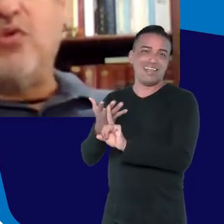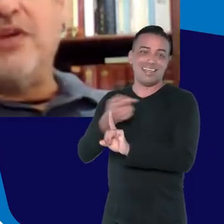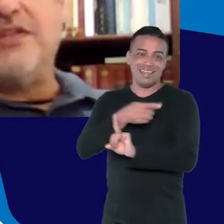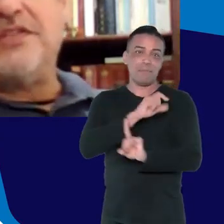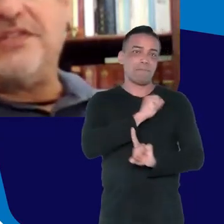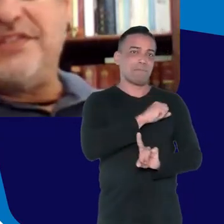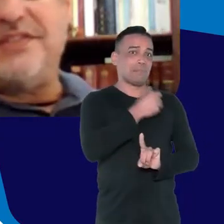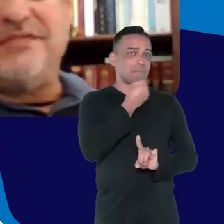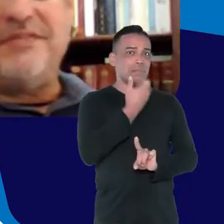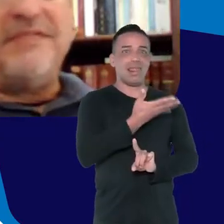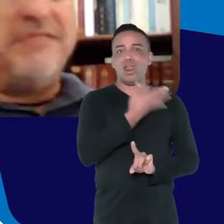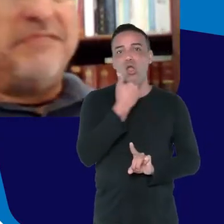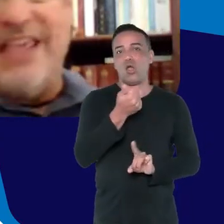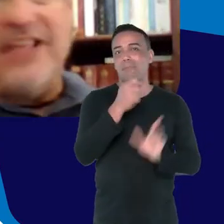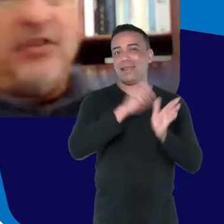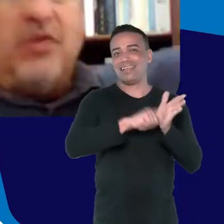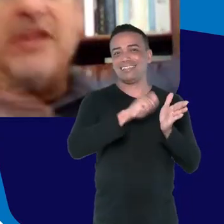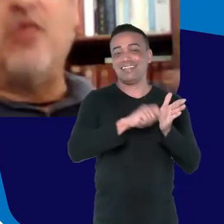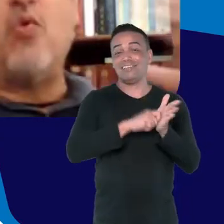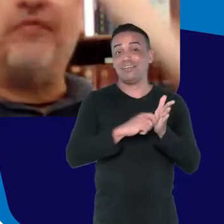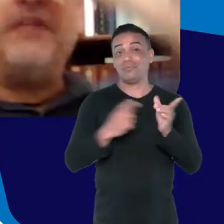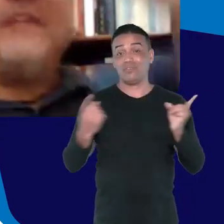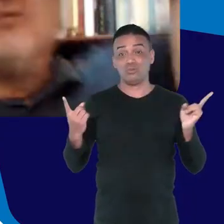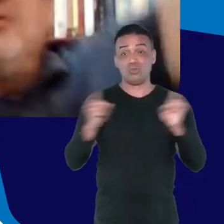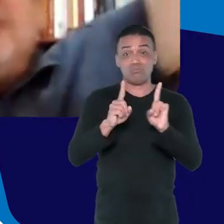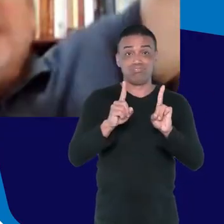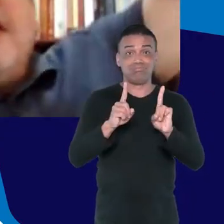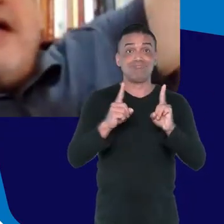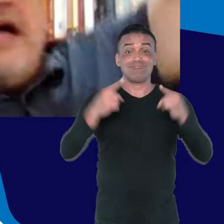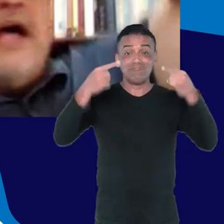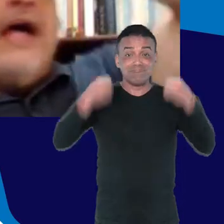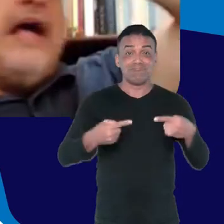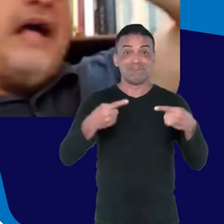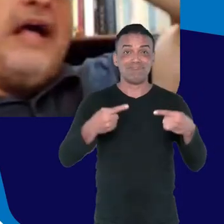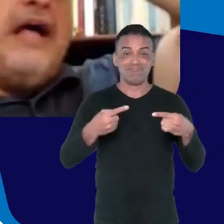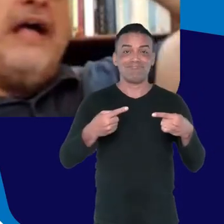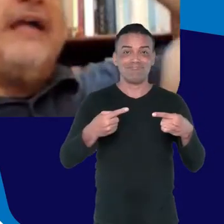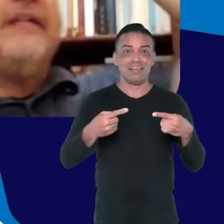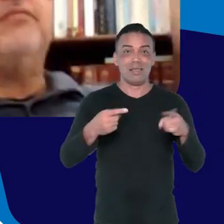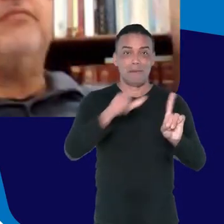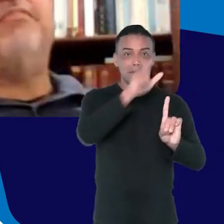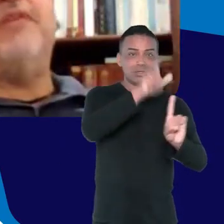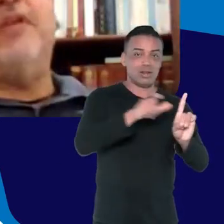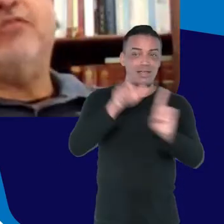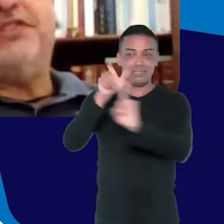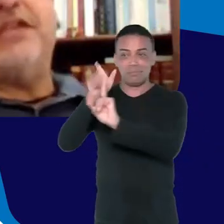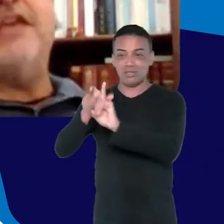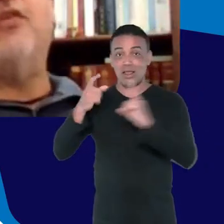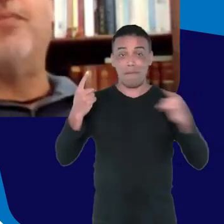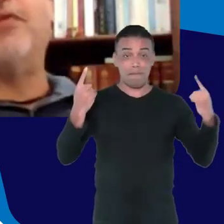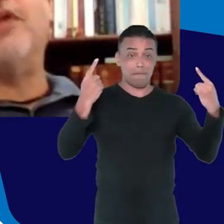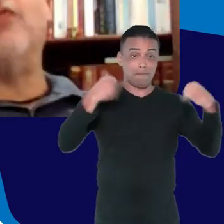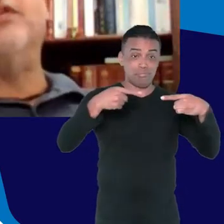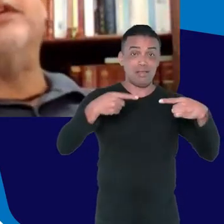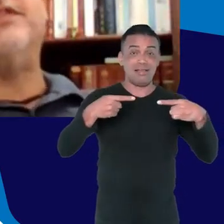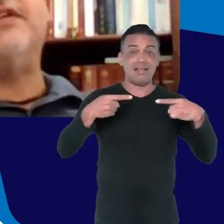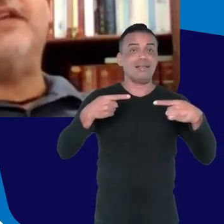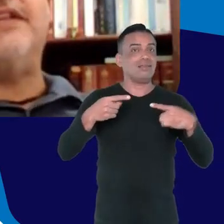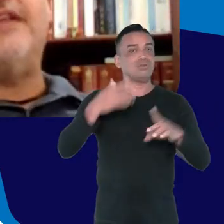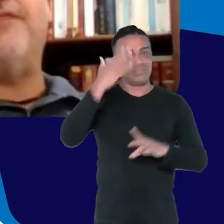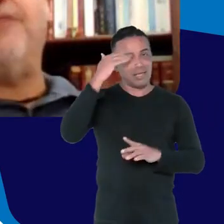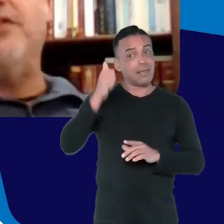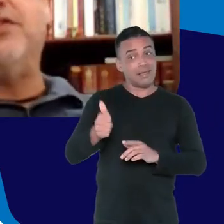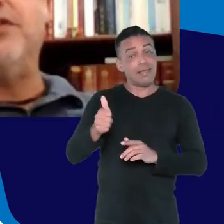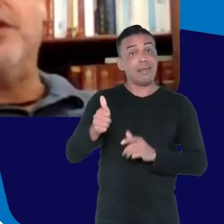os dois entram ali em conflito, a, a, eu sei que o protagonista